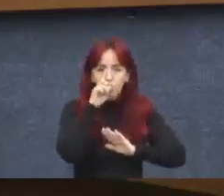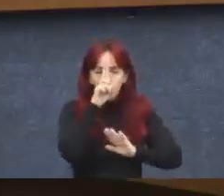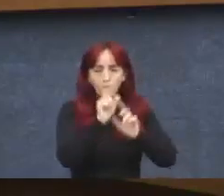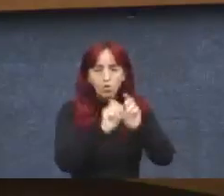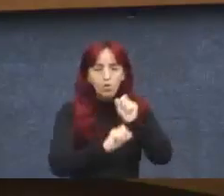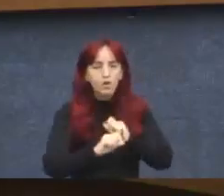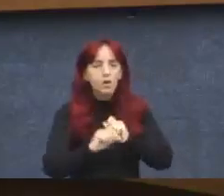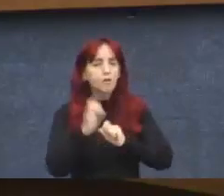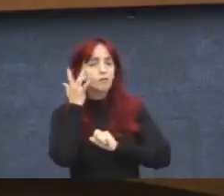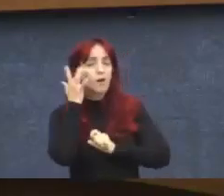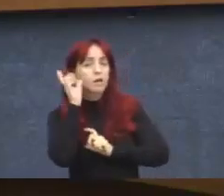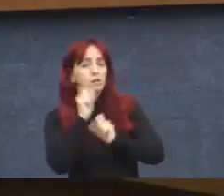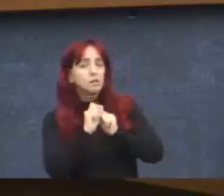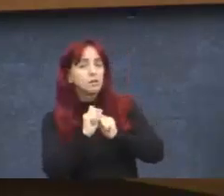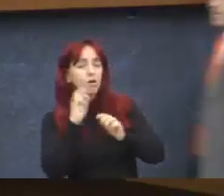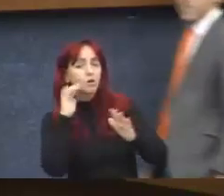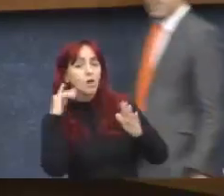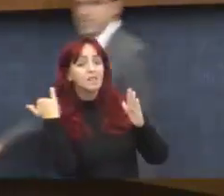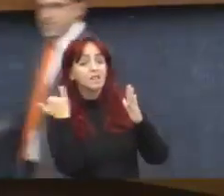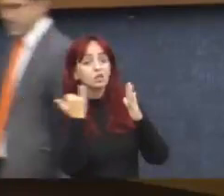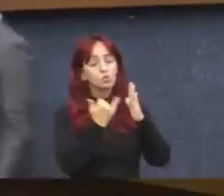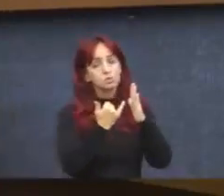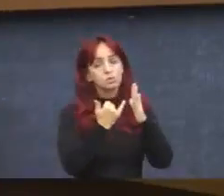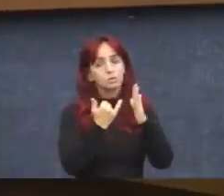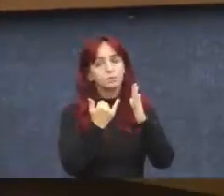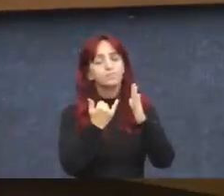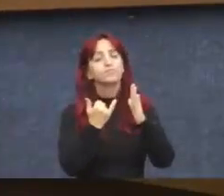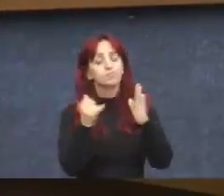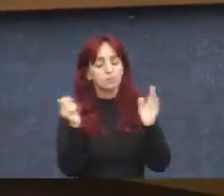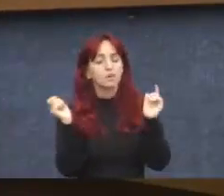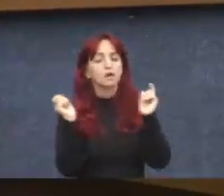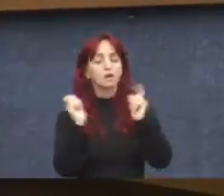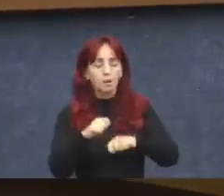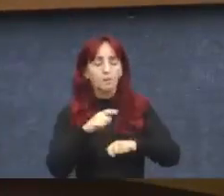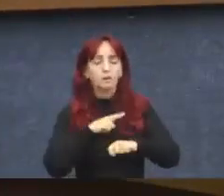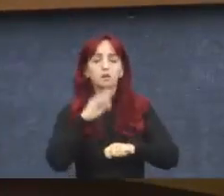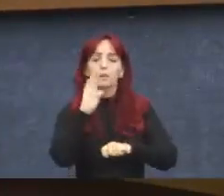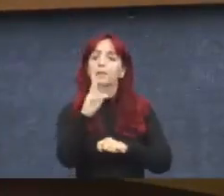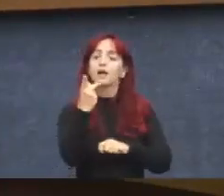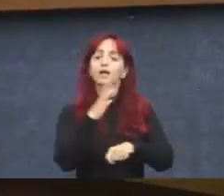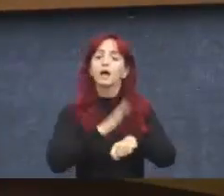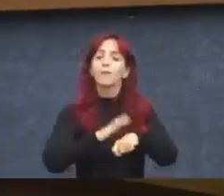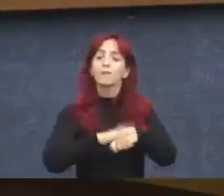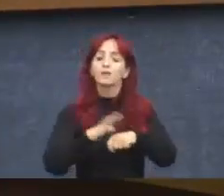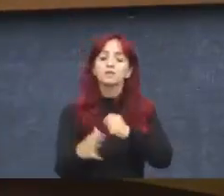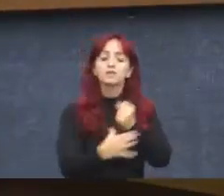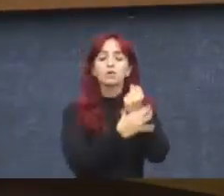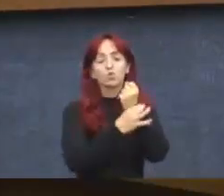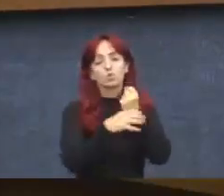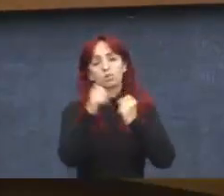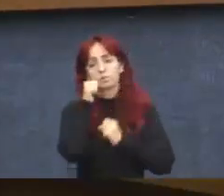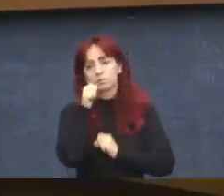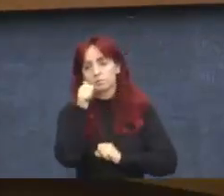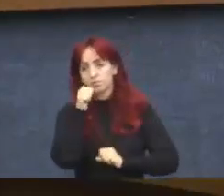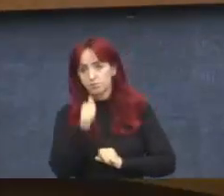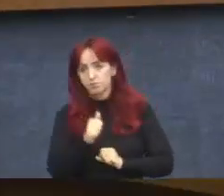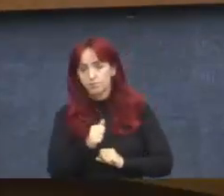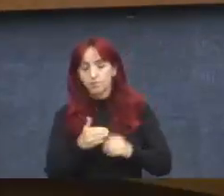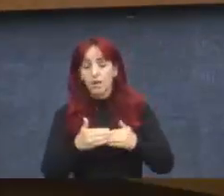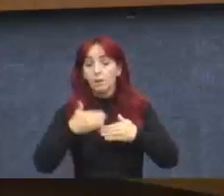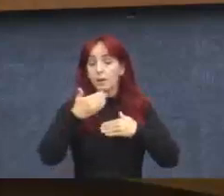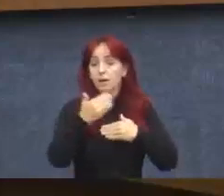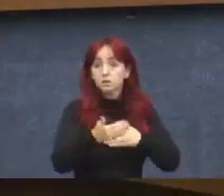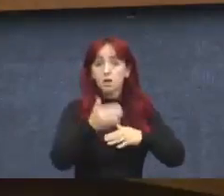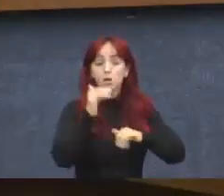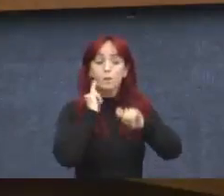denúncia e fazer com que a nossa cidade seja mais segura para as mulheres. A partir do programa,